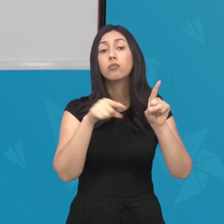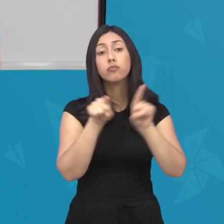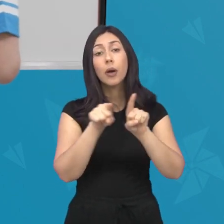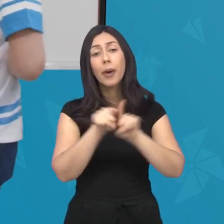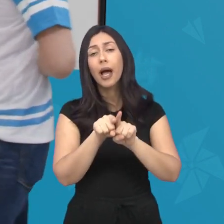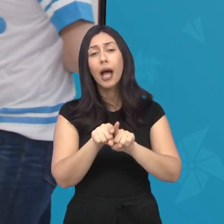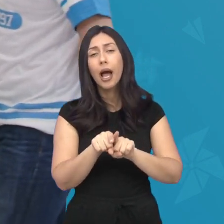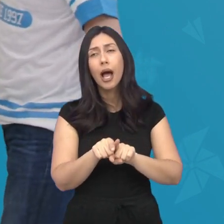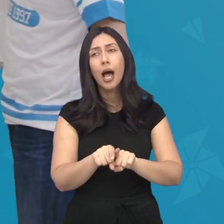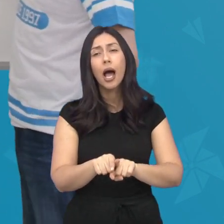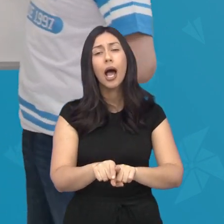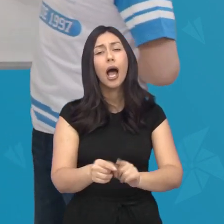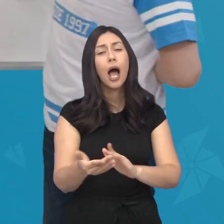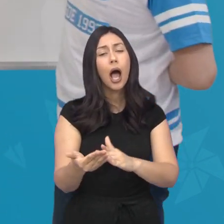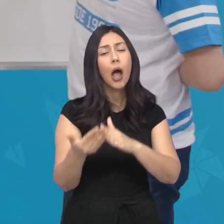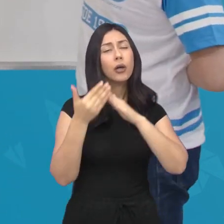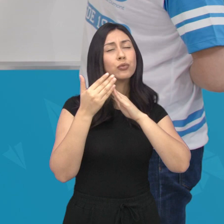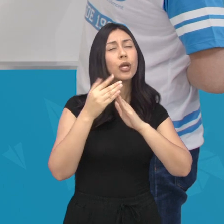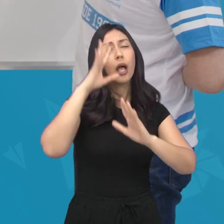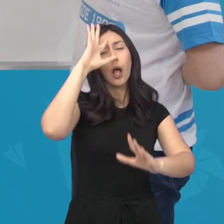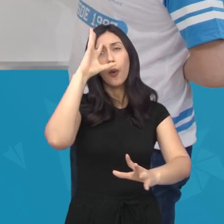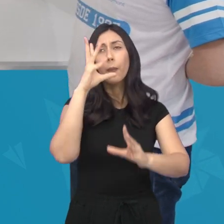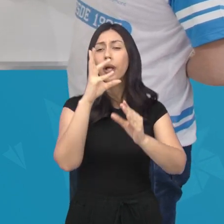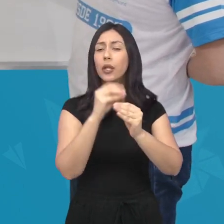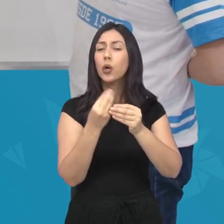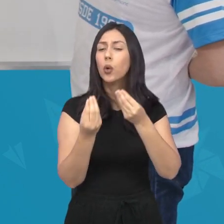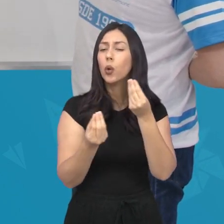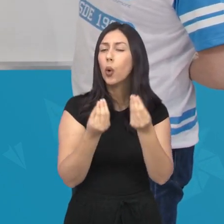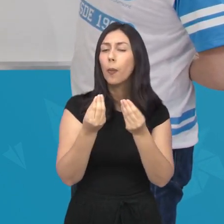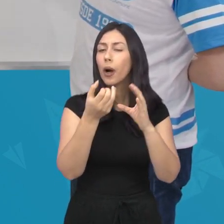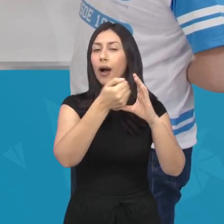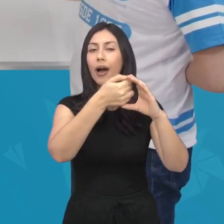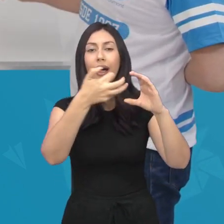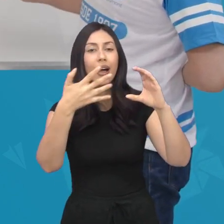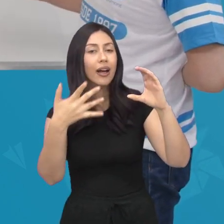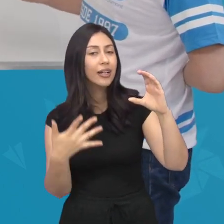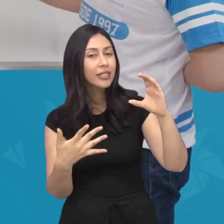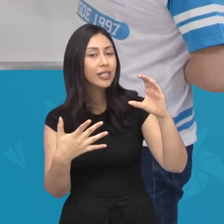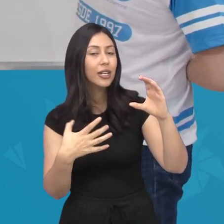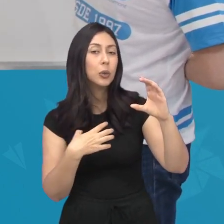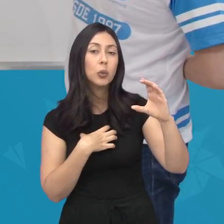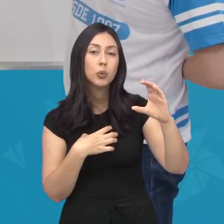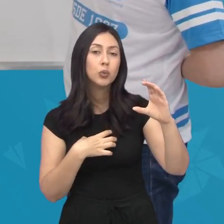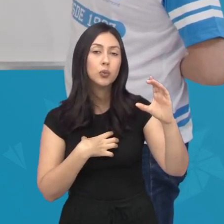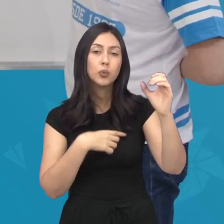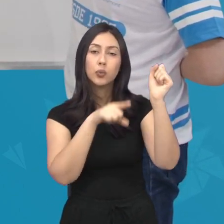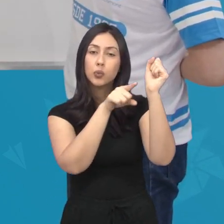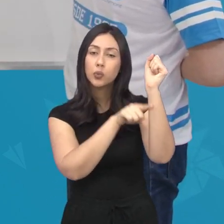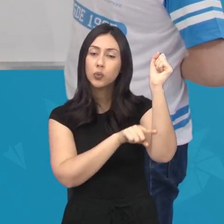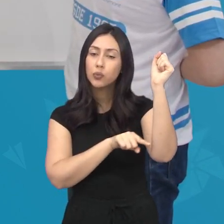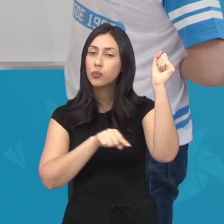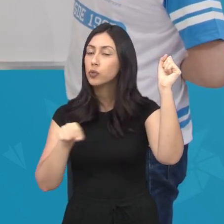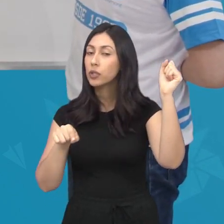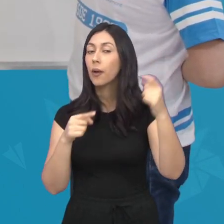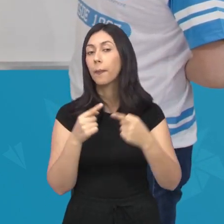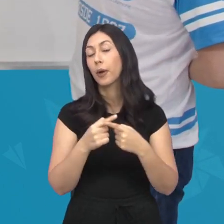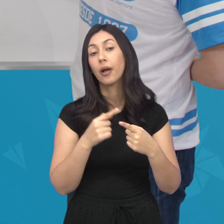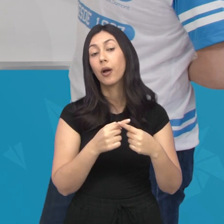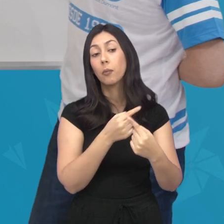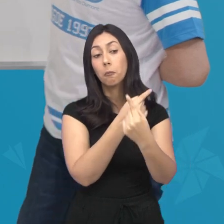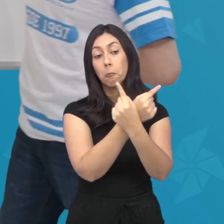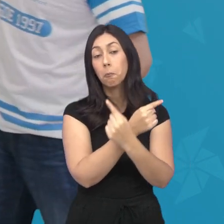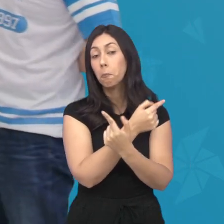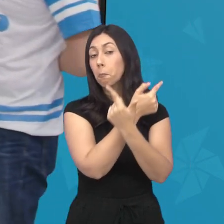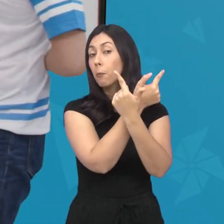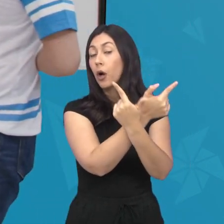e ela ajuda a compreender como é que se comporta uma equação do segundo grau. Na verdade é a função, né? Porque a equação do